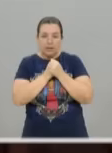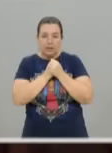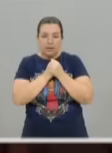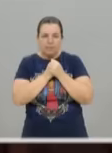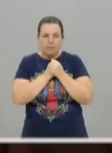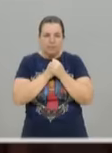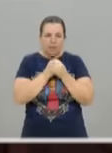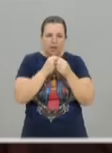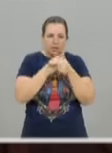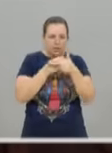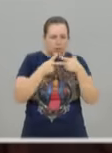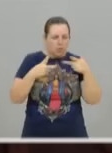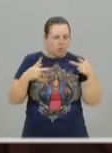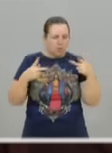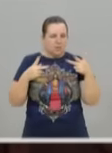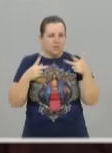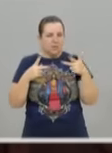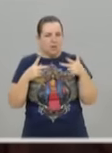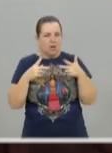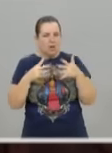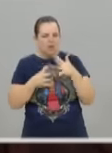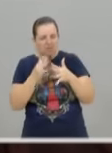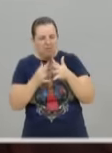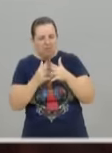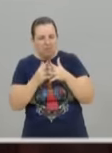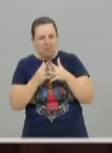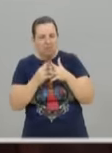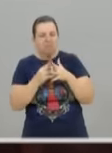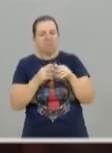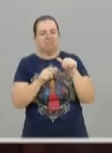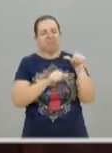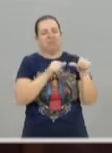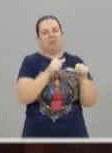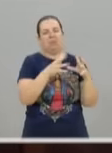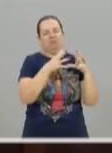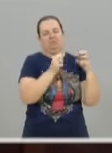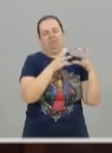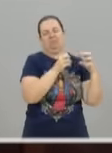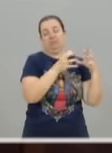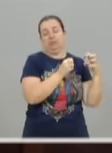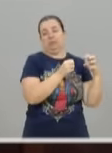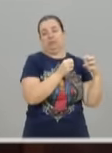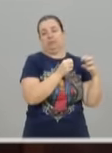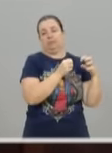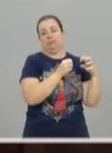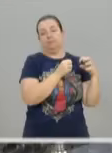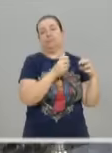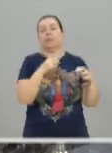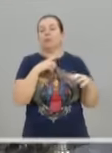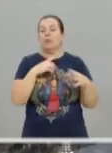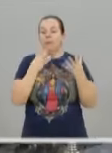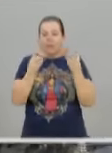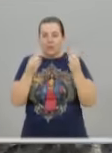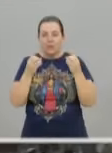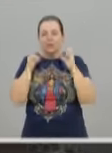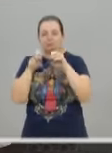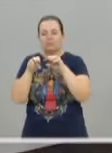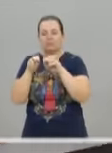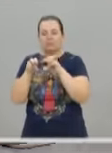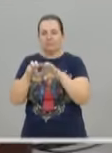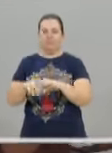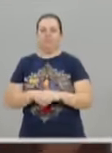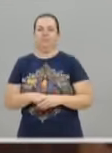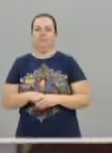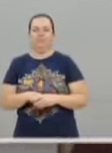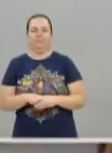Olha cada ensinamento não é da gente ficar boca aberto e falar meu Deus depois eu digo o texto para você